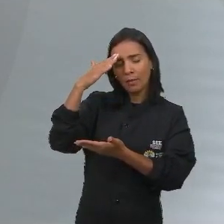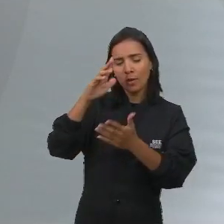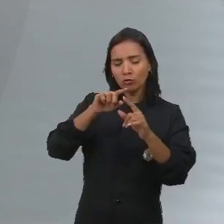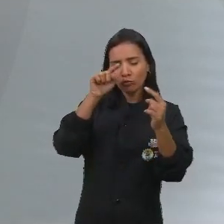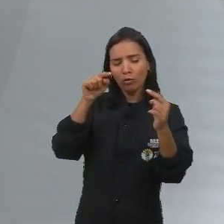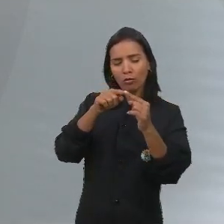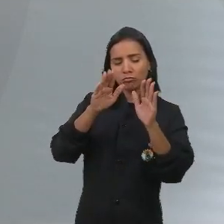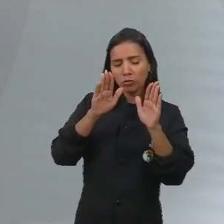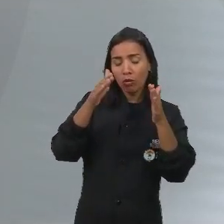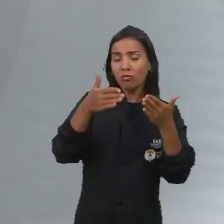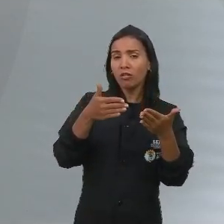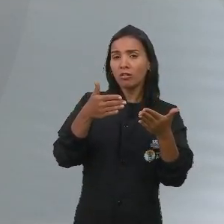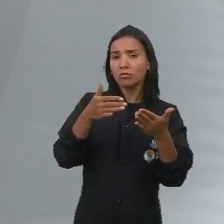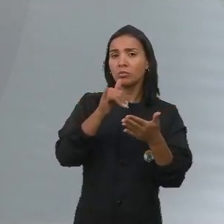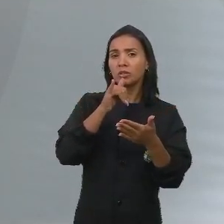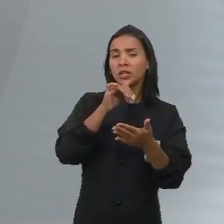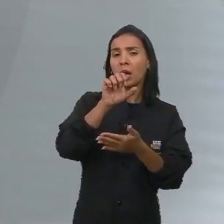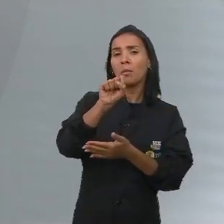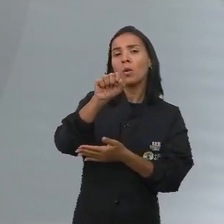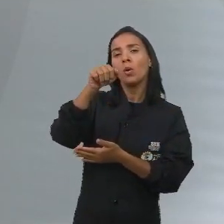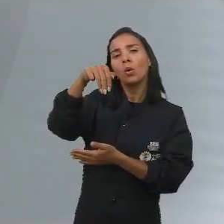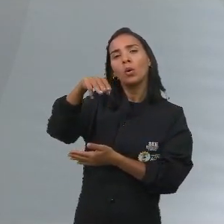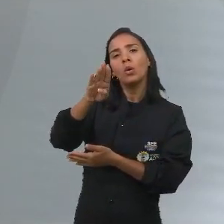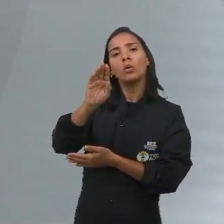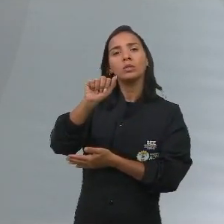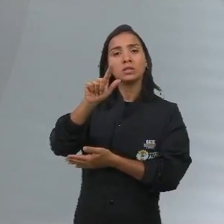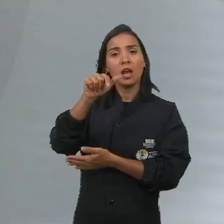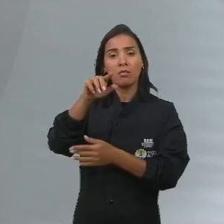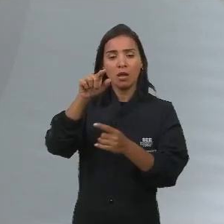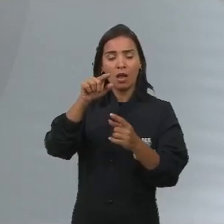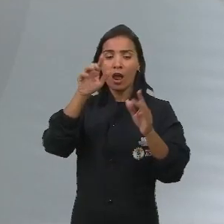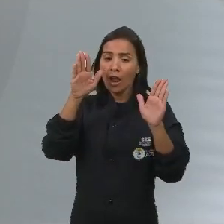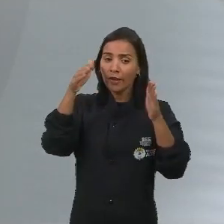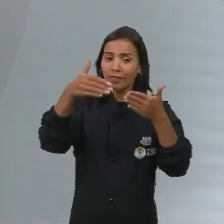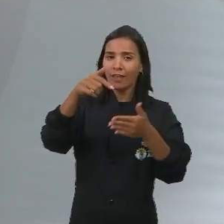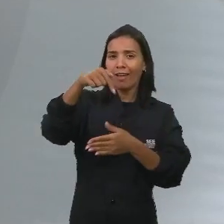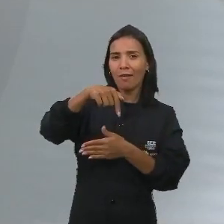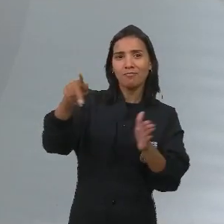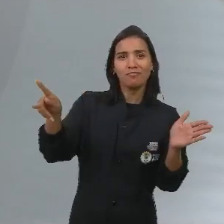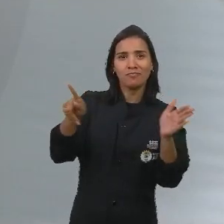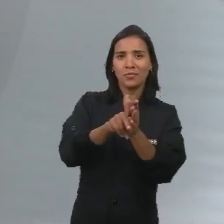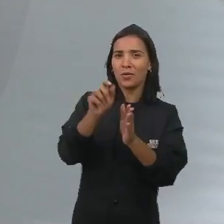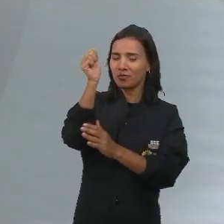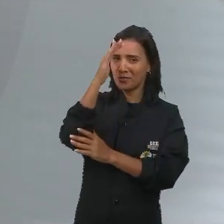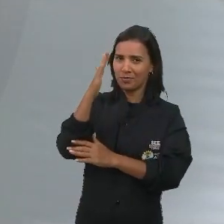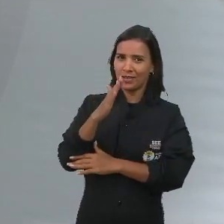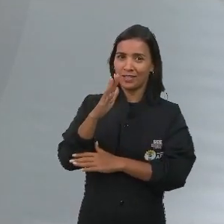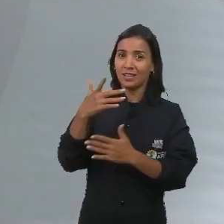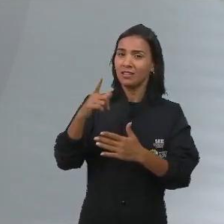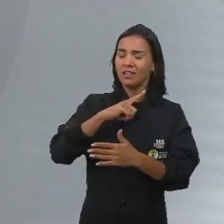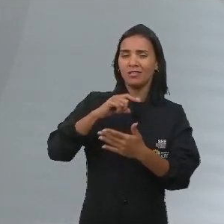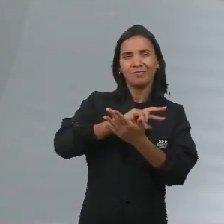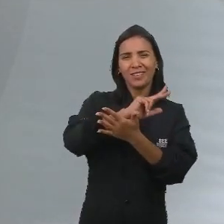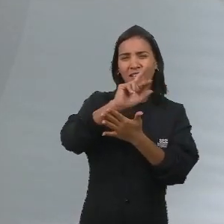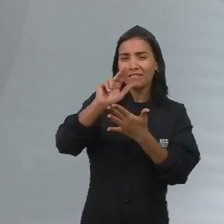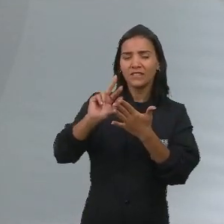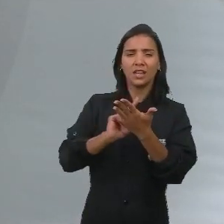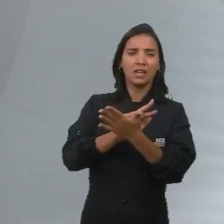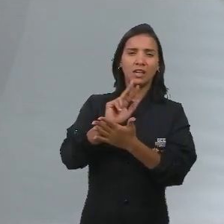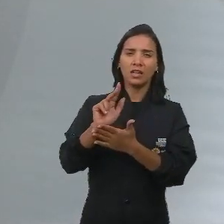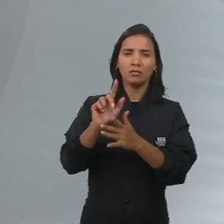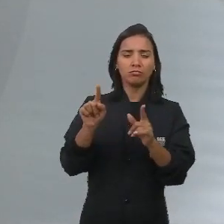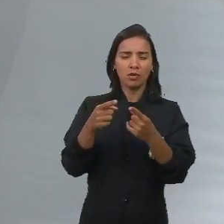exemplo o sambra direcionado ao Brasil tango Argentina temos a Lambada temos a salsa que são aspectos um pouco